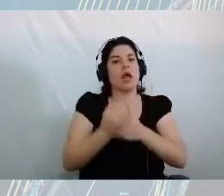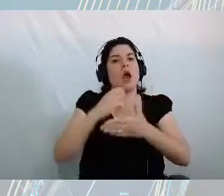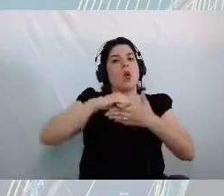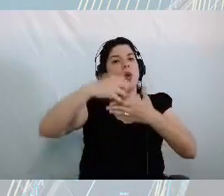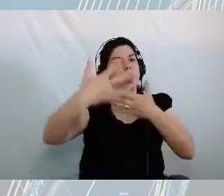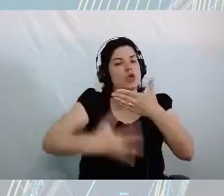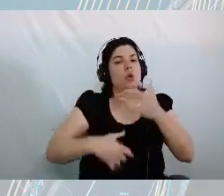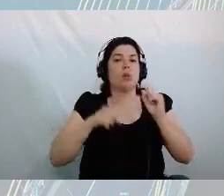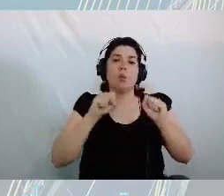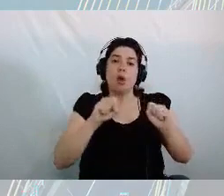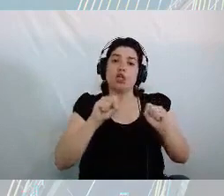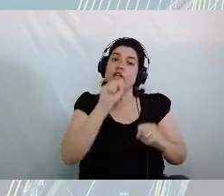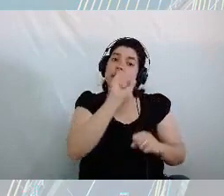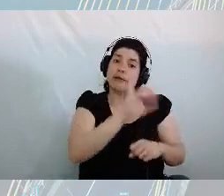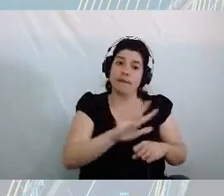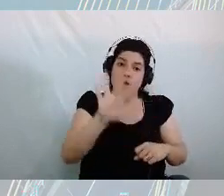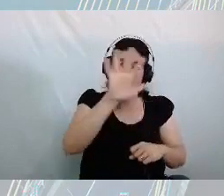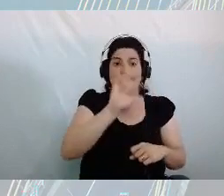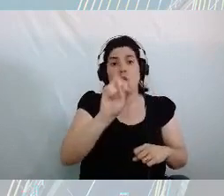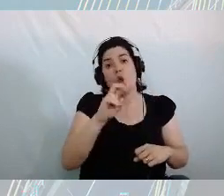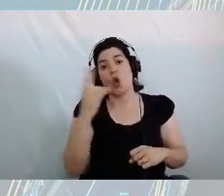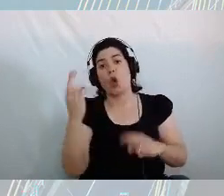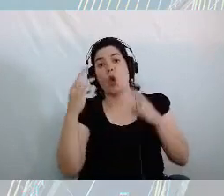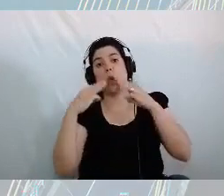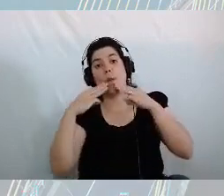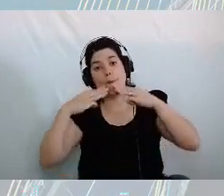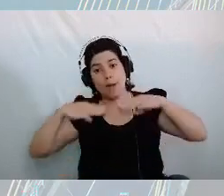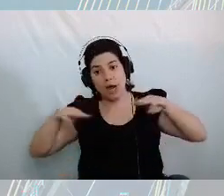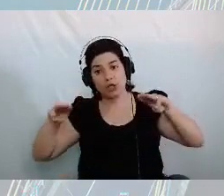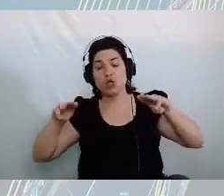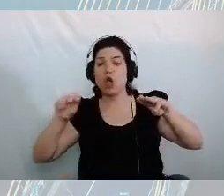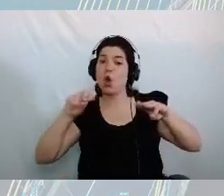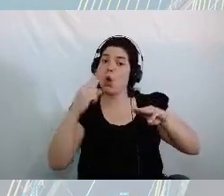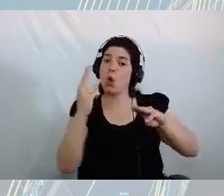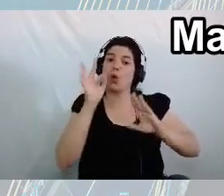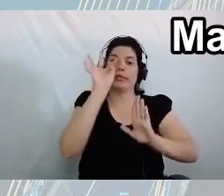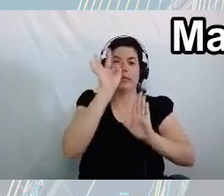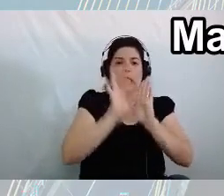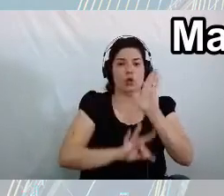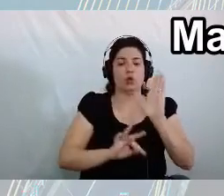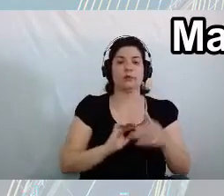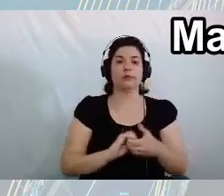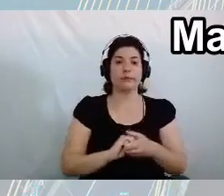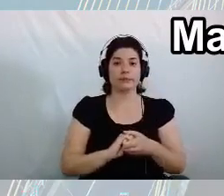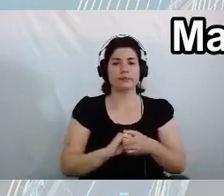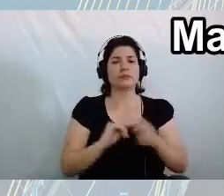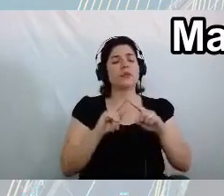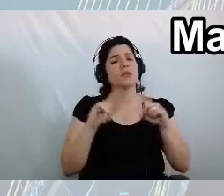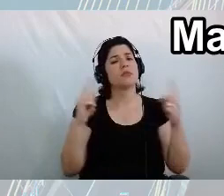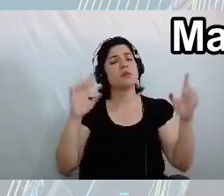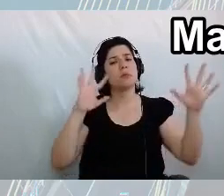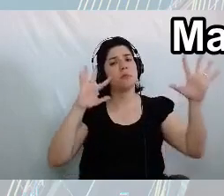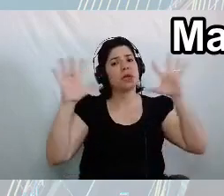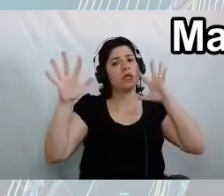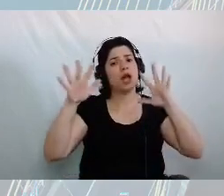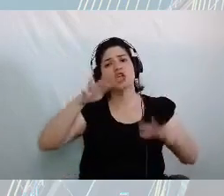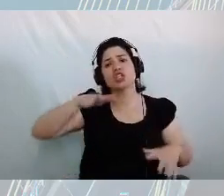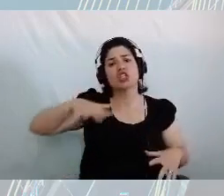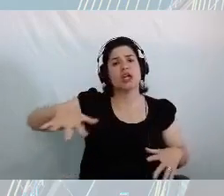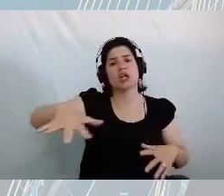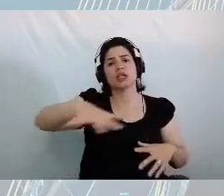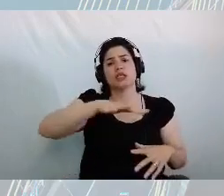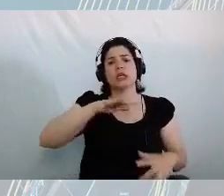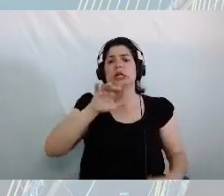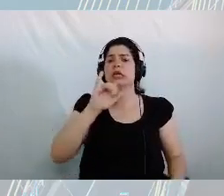imagem ou seja por marketing, né? ou texto, né? Conteúdo de texto. Mas como é que a gente pensa Generative AI dentro do banco? A gente